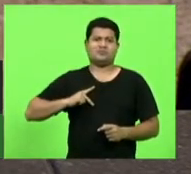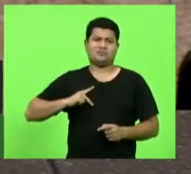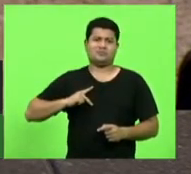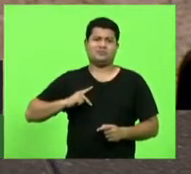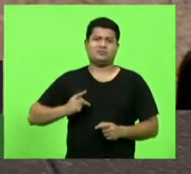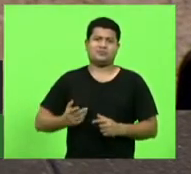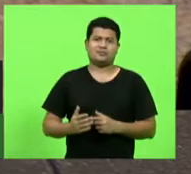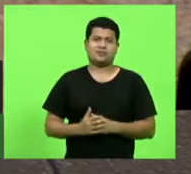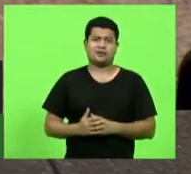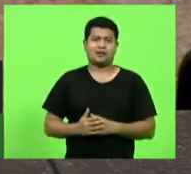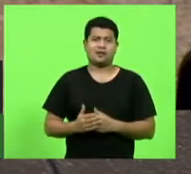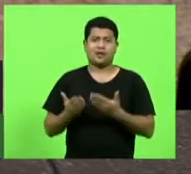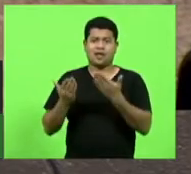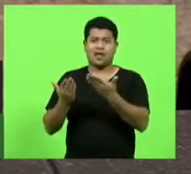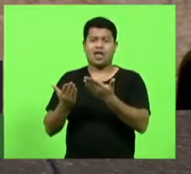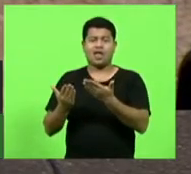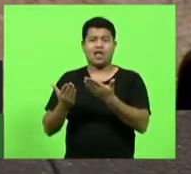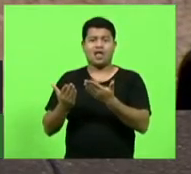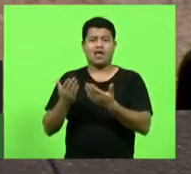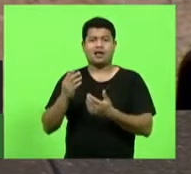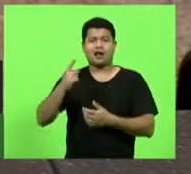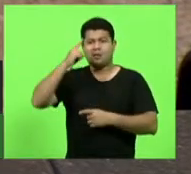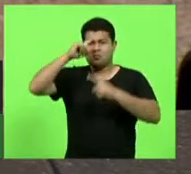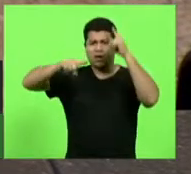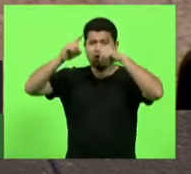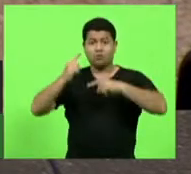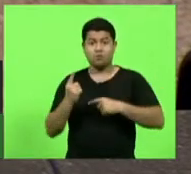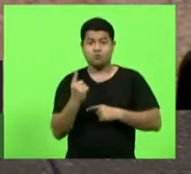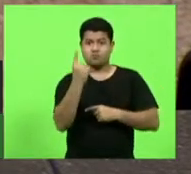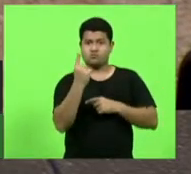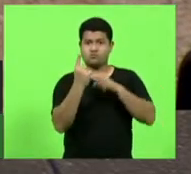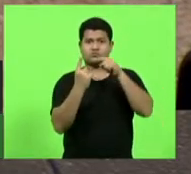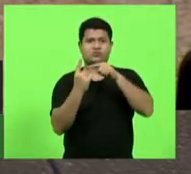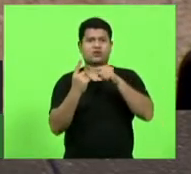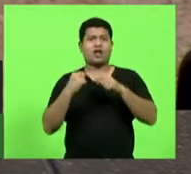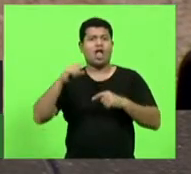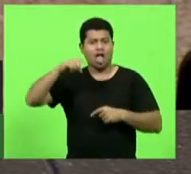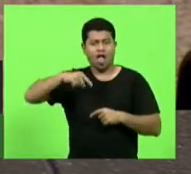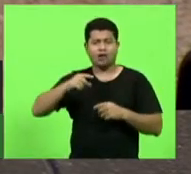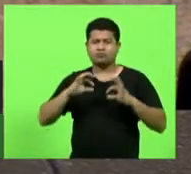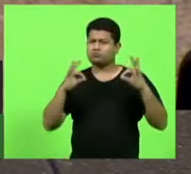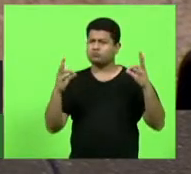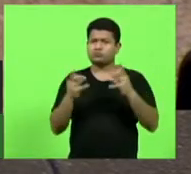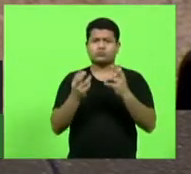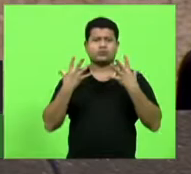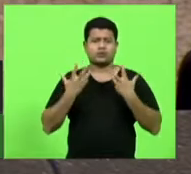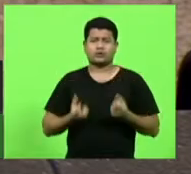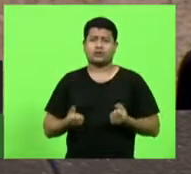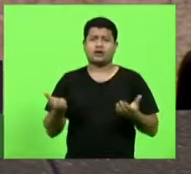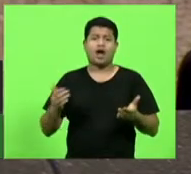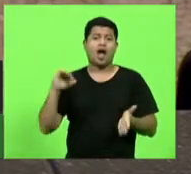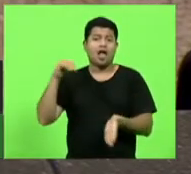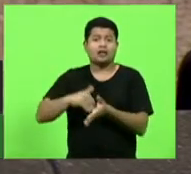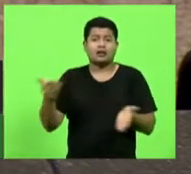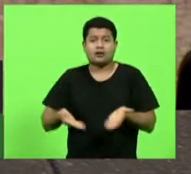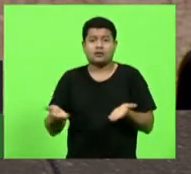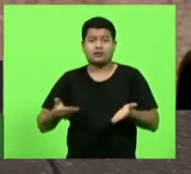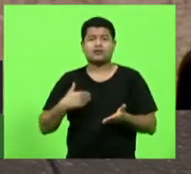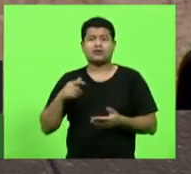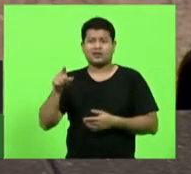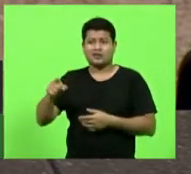E esse monopólio, ele é nocivo, ele é nocivo, e tem feito mal isso a São Francisco do Sul,